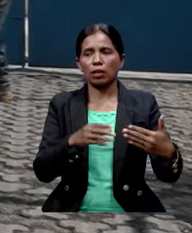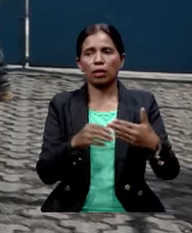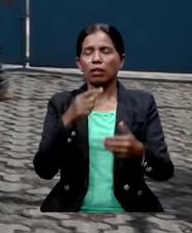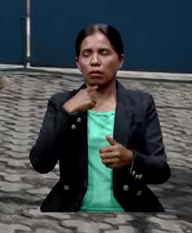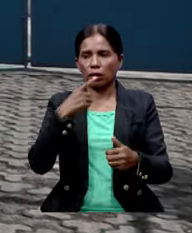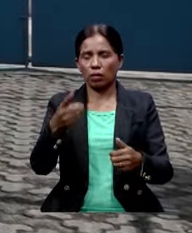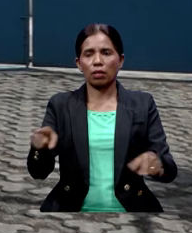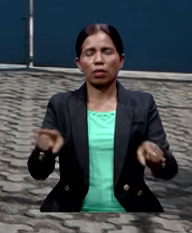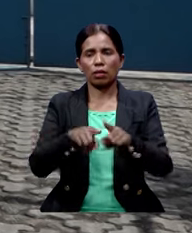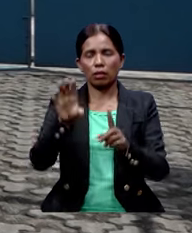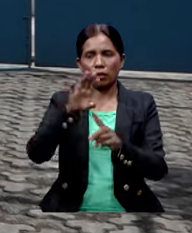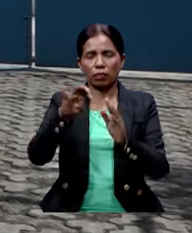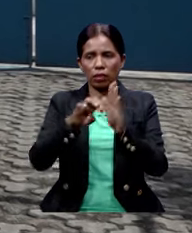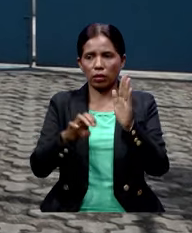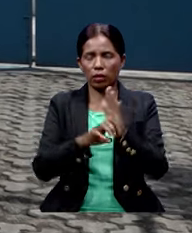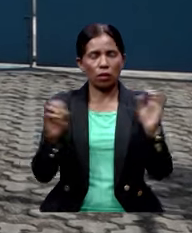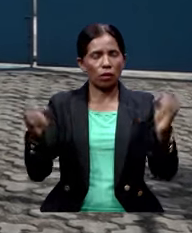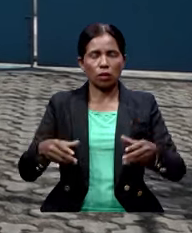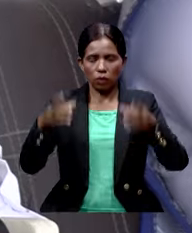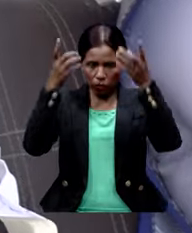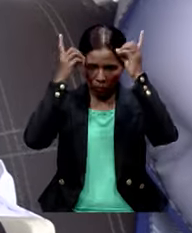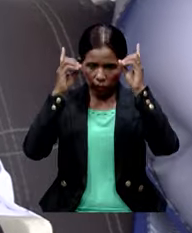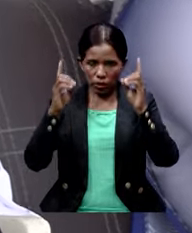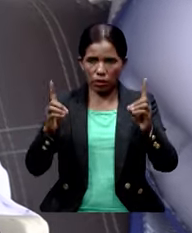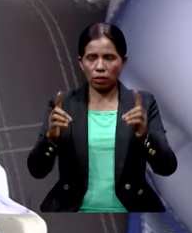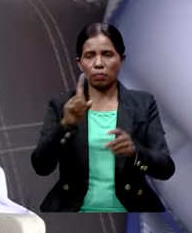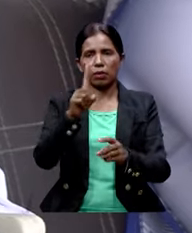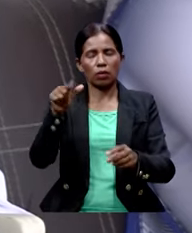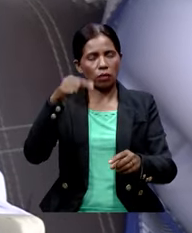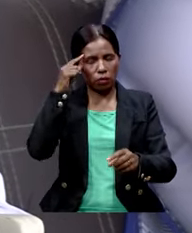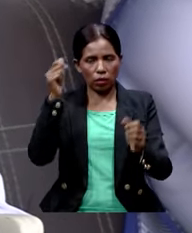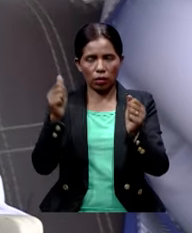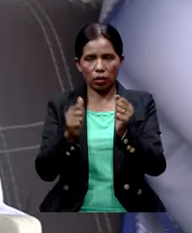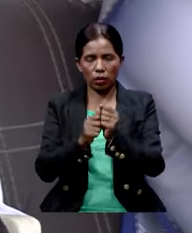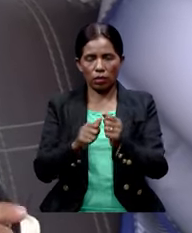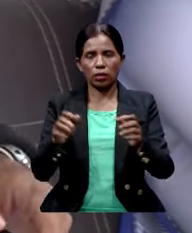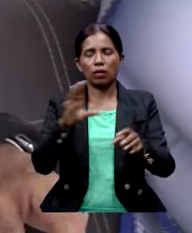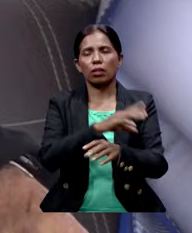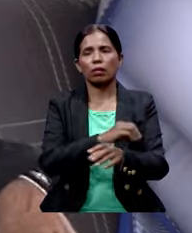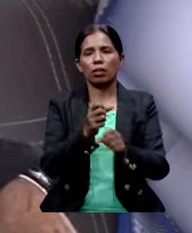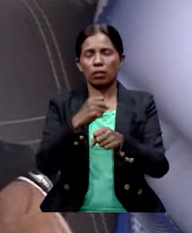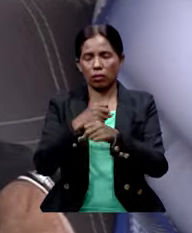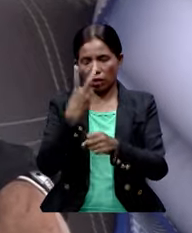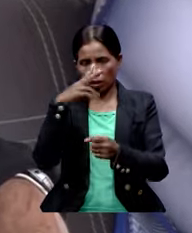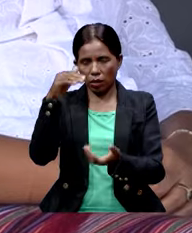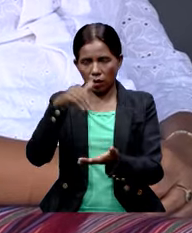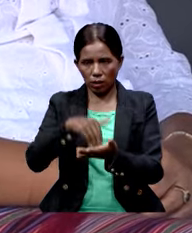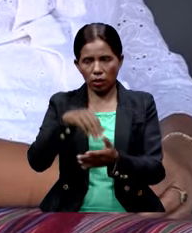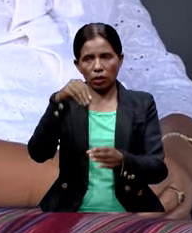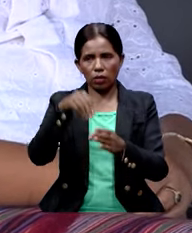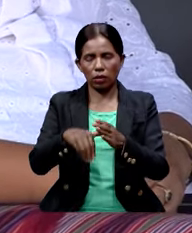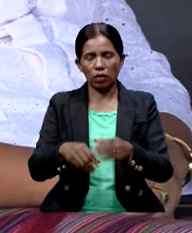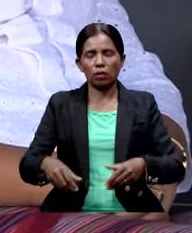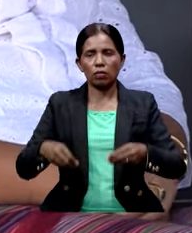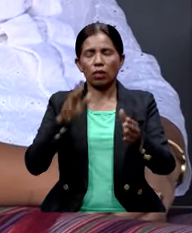Nehateten, no dar se fechado, se la fote decisão mesa, vai ver governa moto com guarda prisional, se ralo a eleição, clean, antes foi